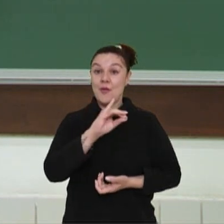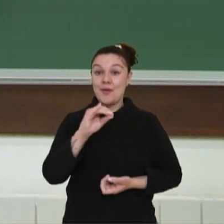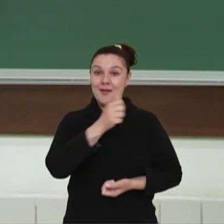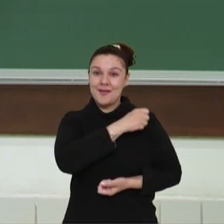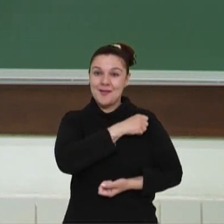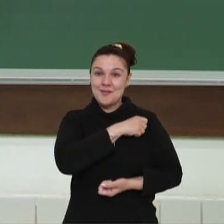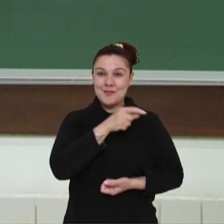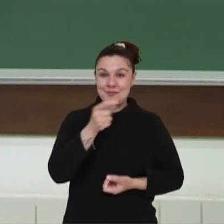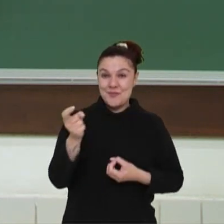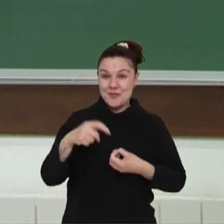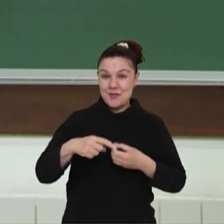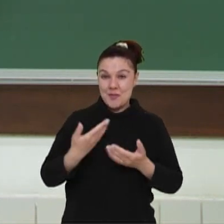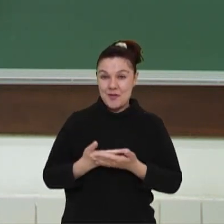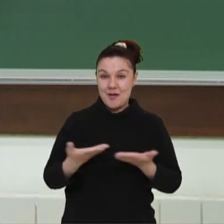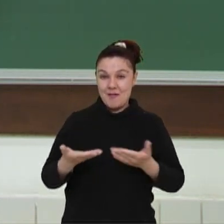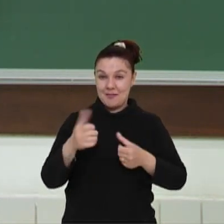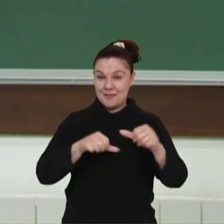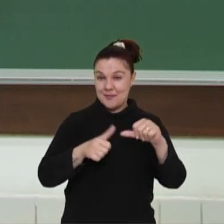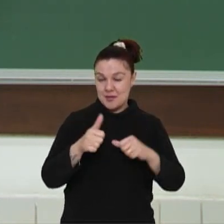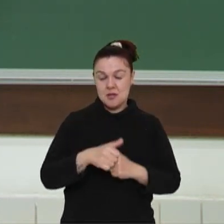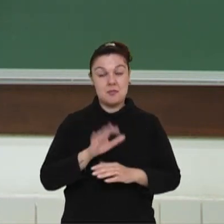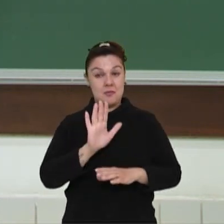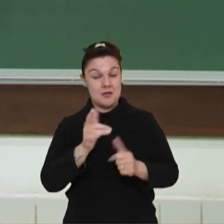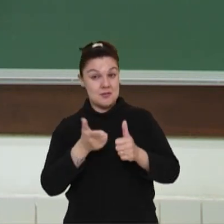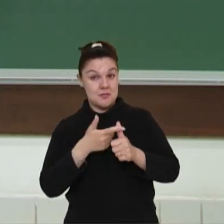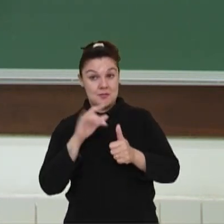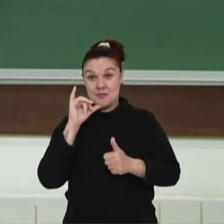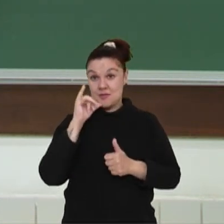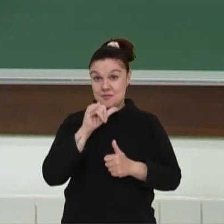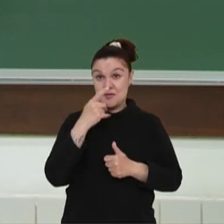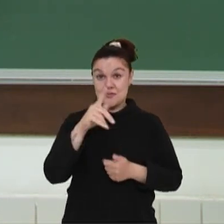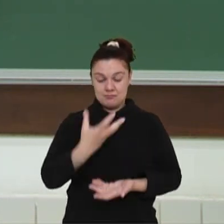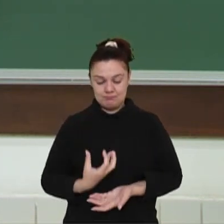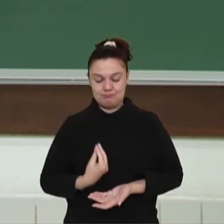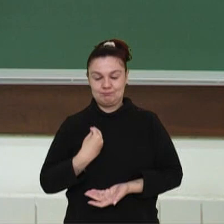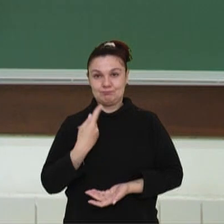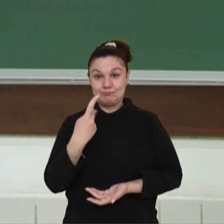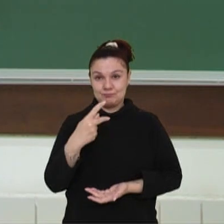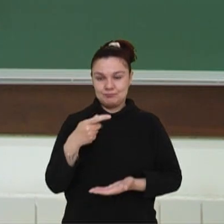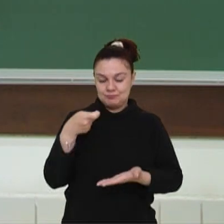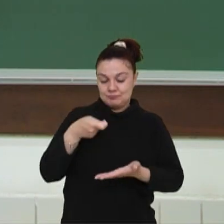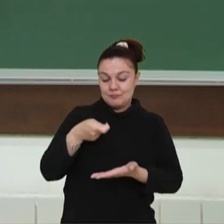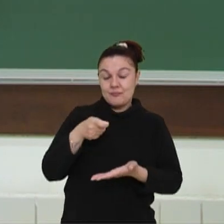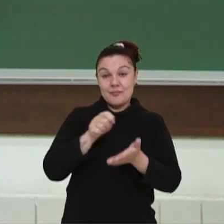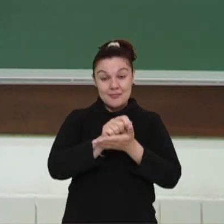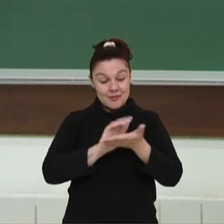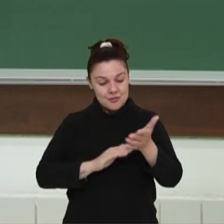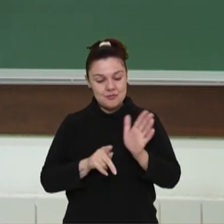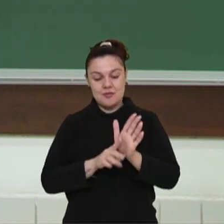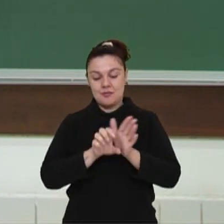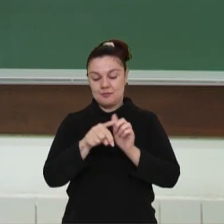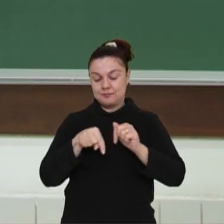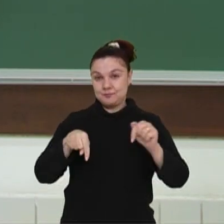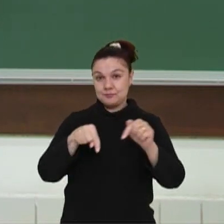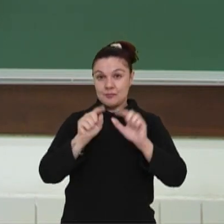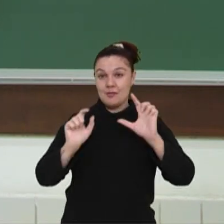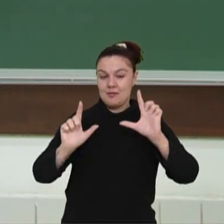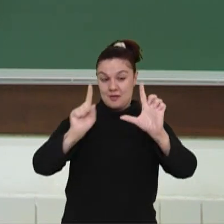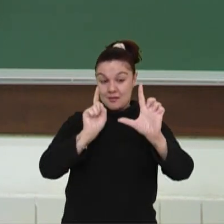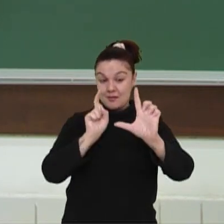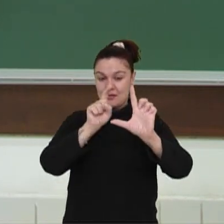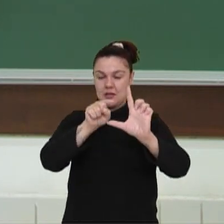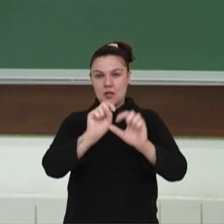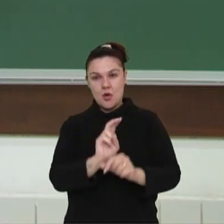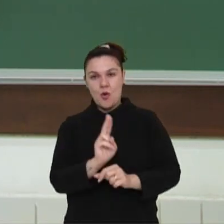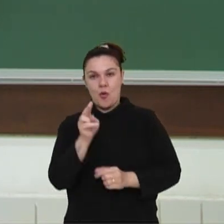Olá, alunos! Vamos para mais uma aula de Química. Mas antes, para garantir a sua presença, faça a atividade que está no link lá no Classroom